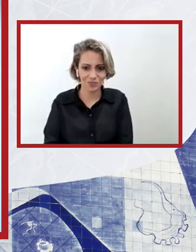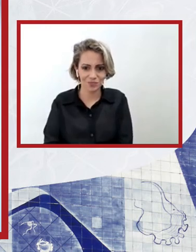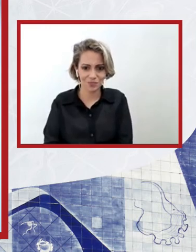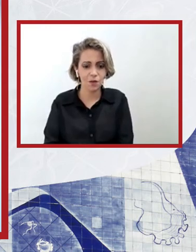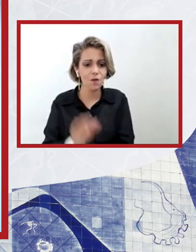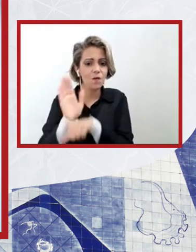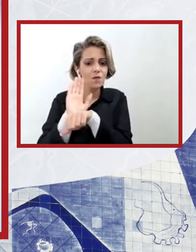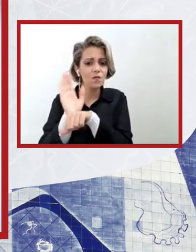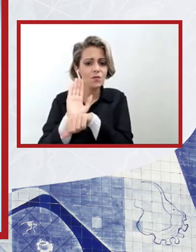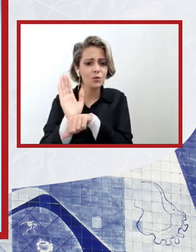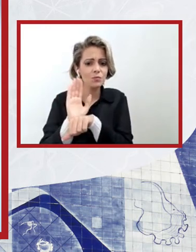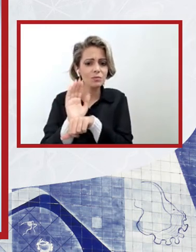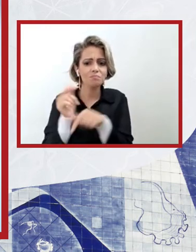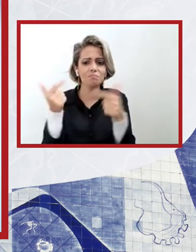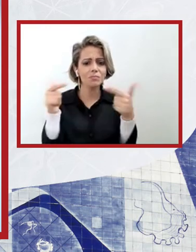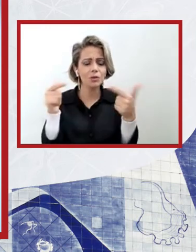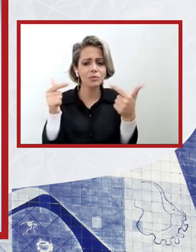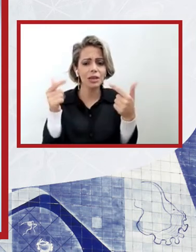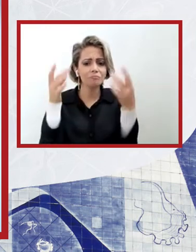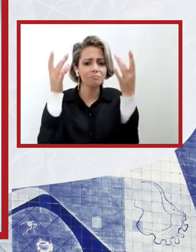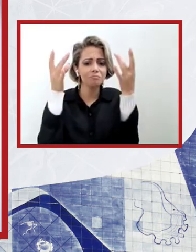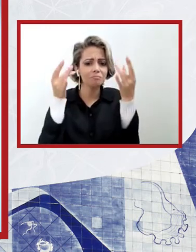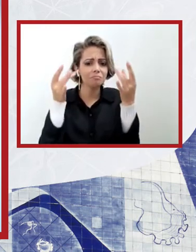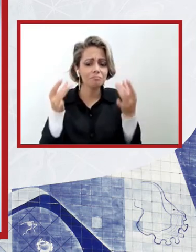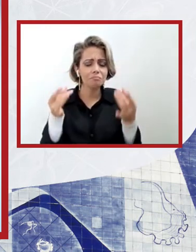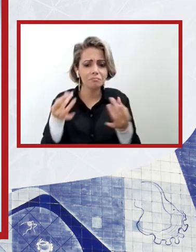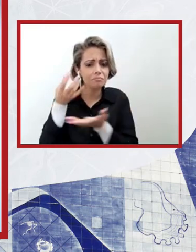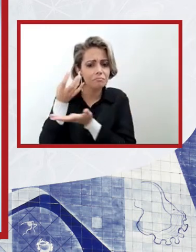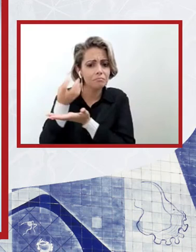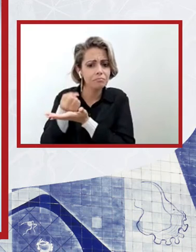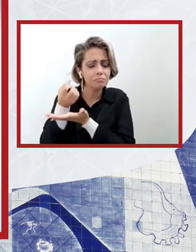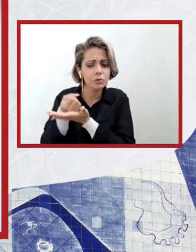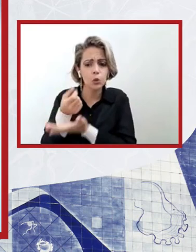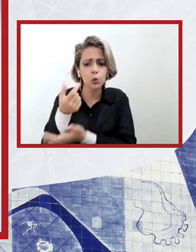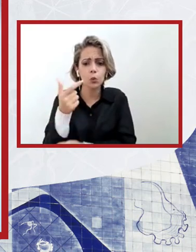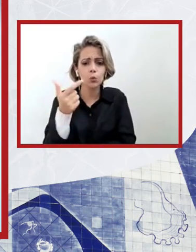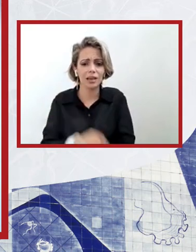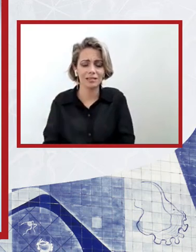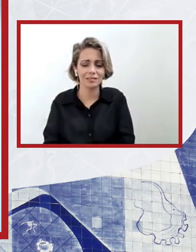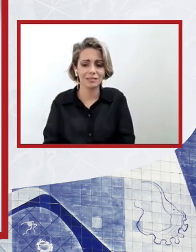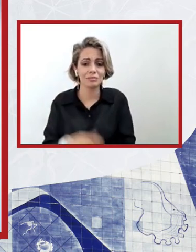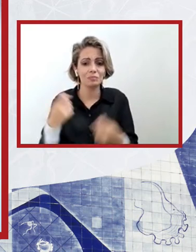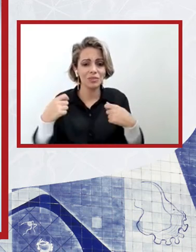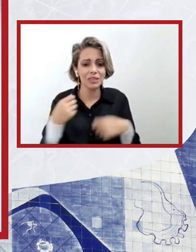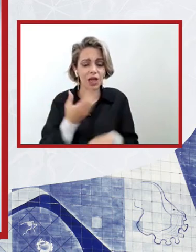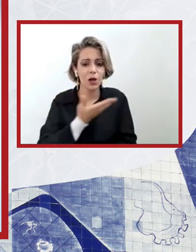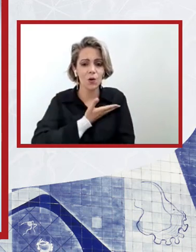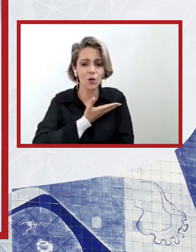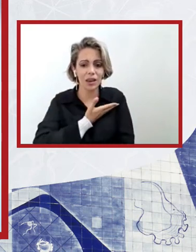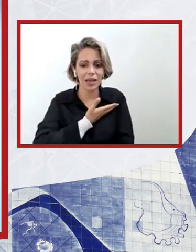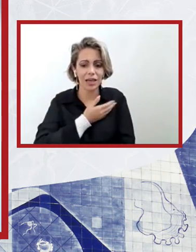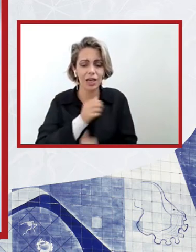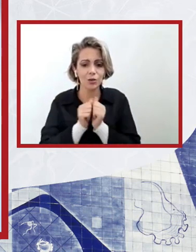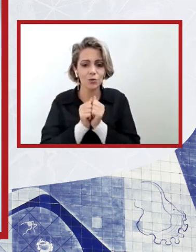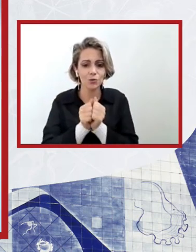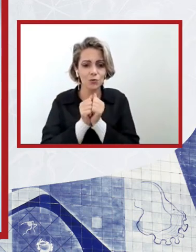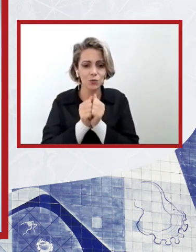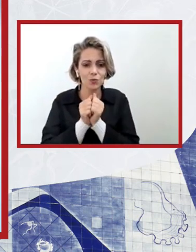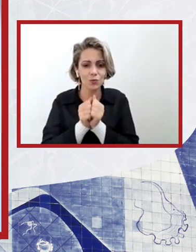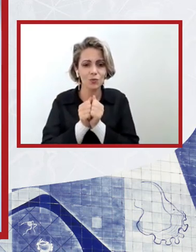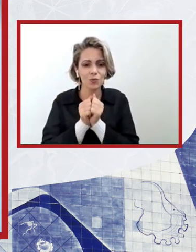não tem audiodescrição, e aí depende de um colega para estar ali do lado para poder falar